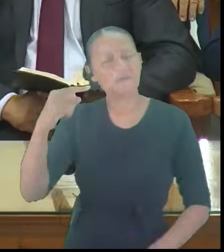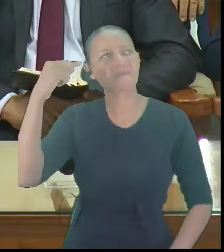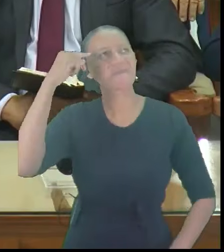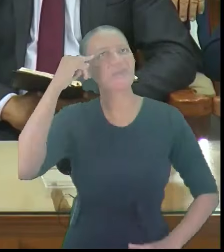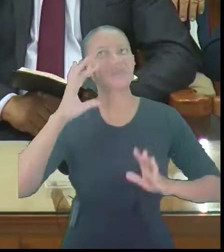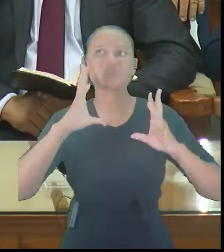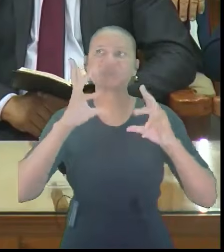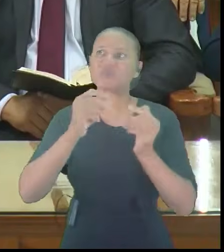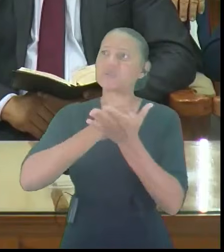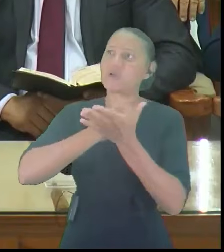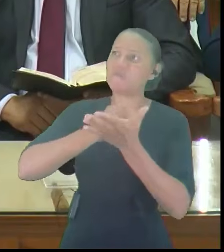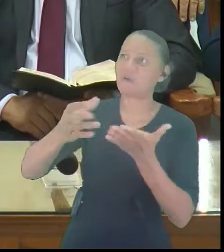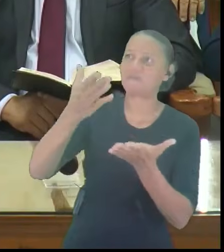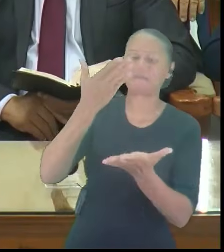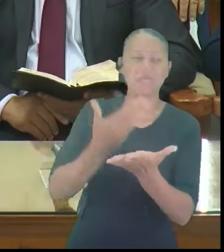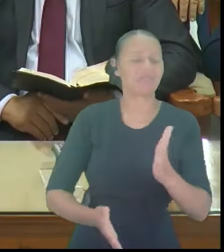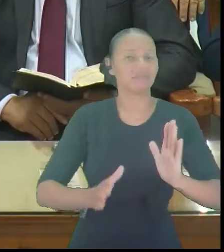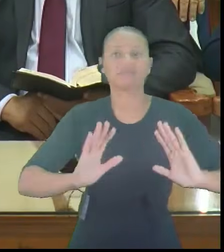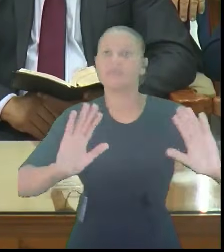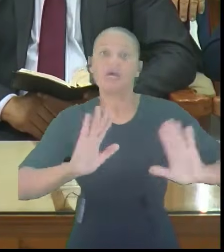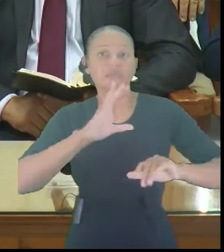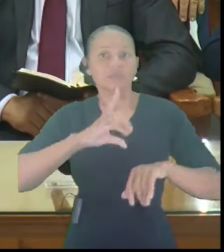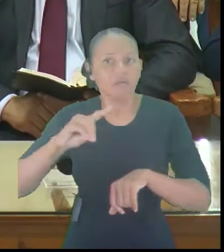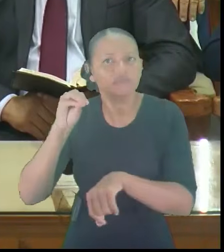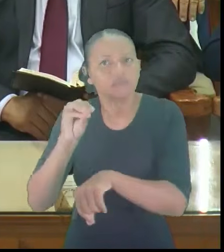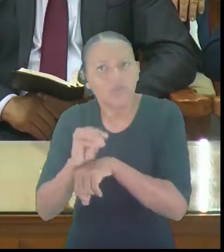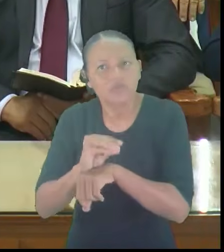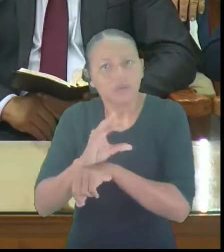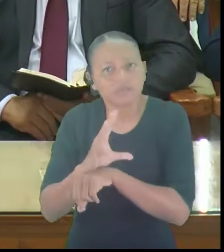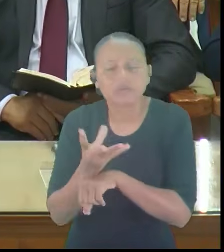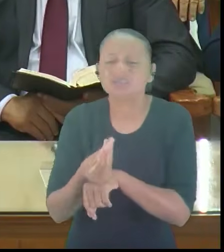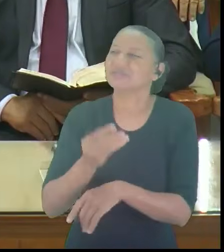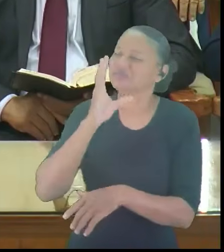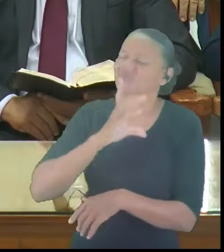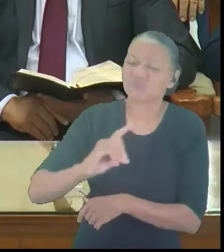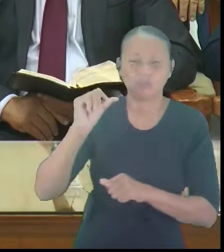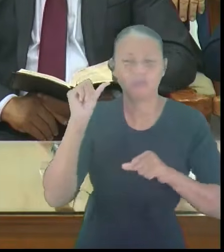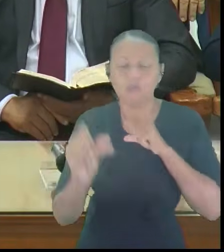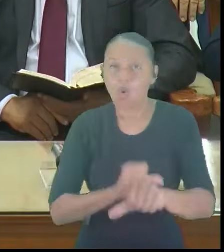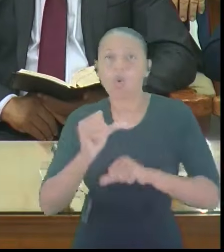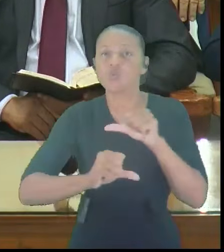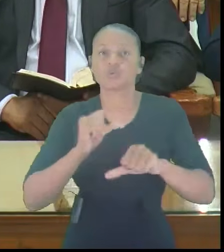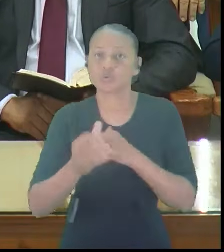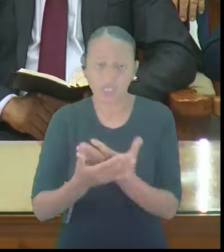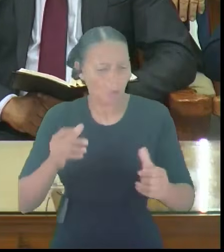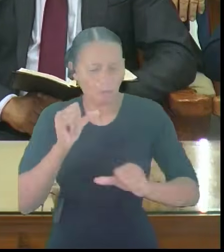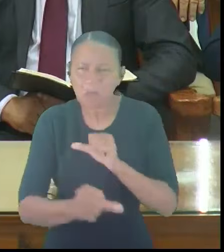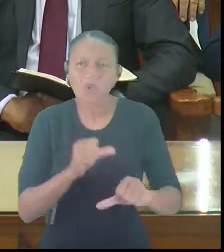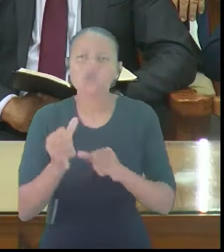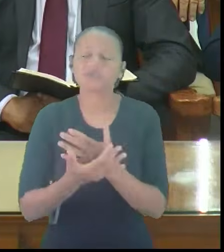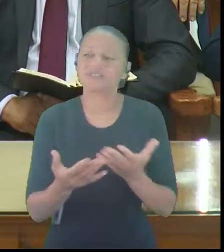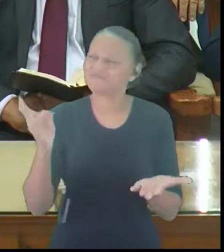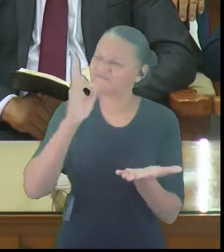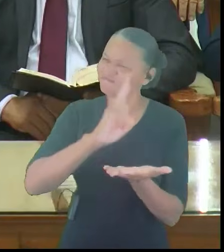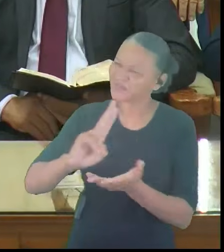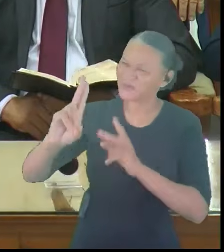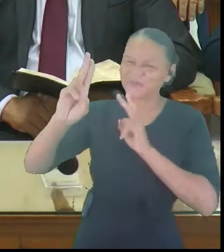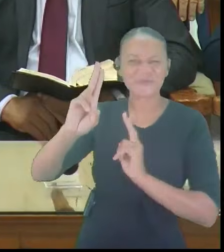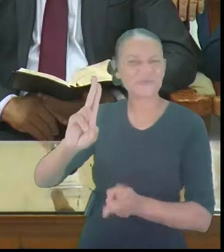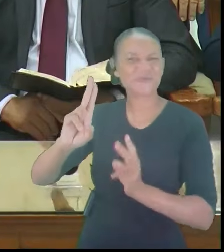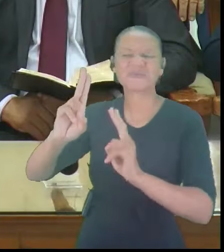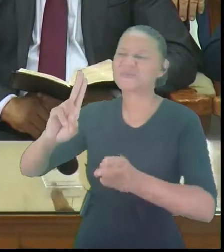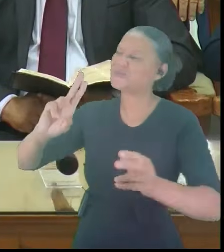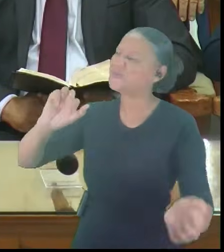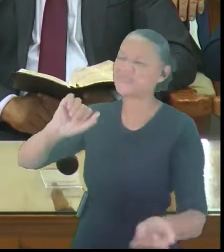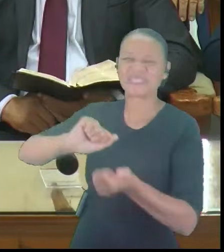está perdido, porque Deus cuida da sua igreja. Deus vira o quadro, Deus muda o quadro, e o nome dele continuará